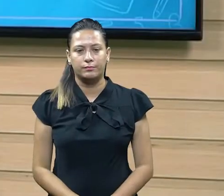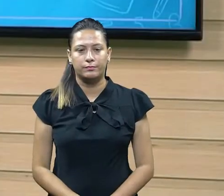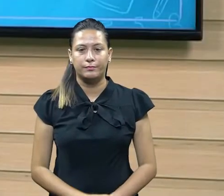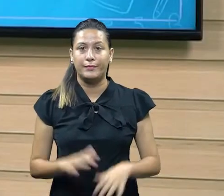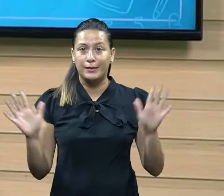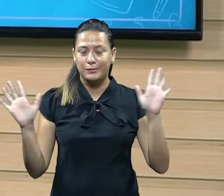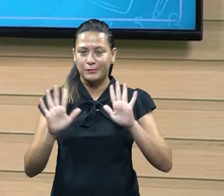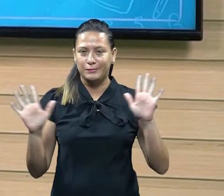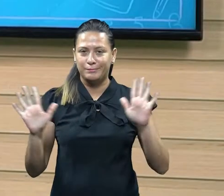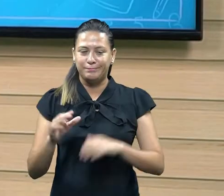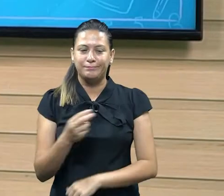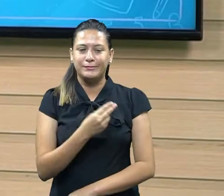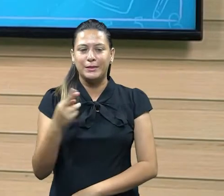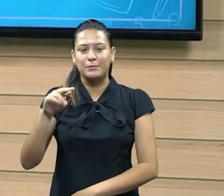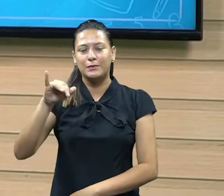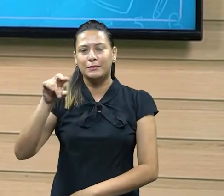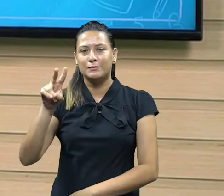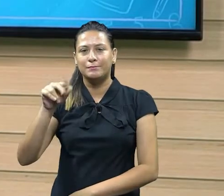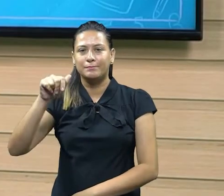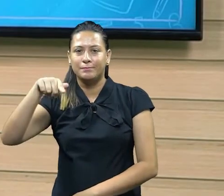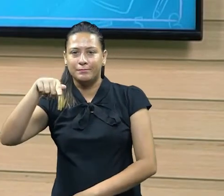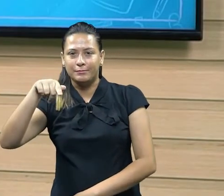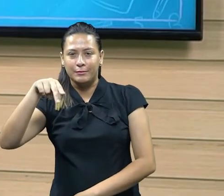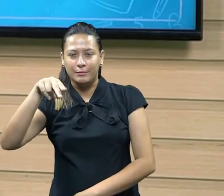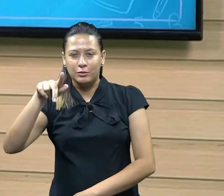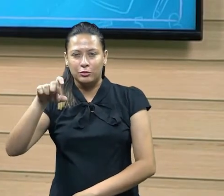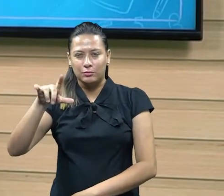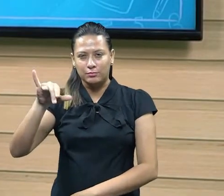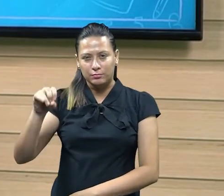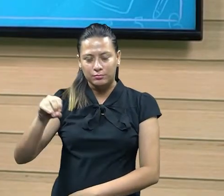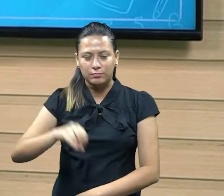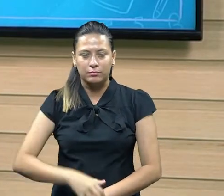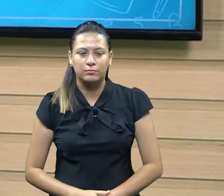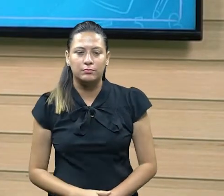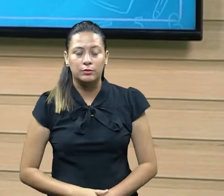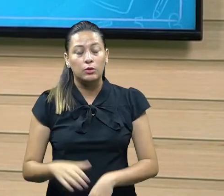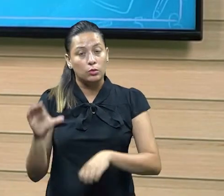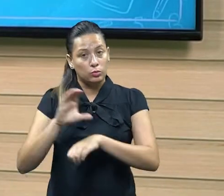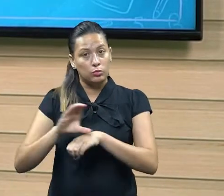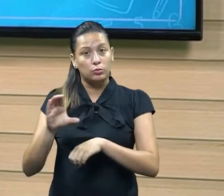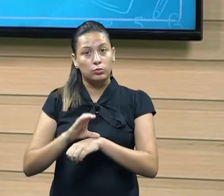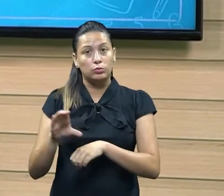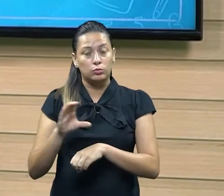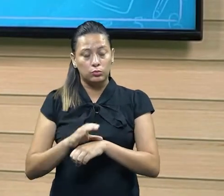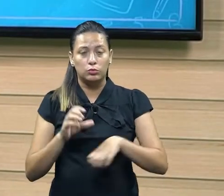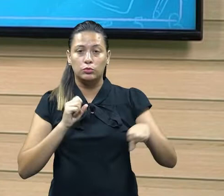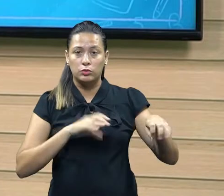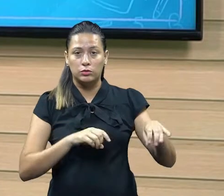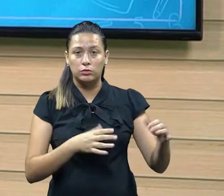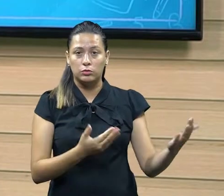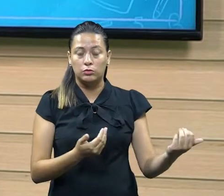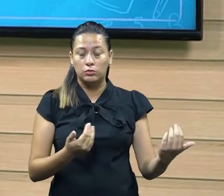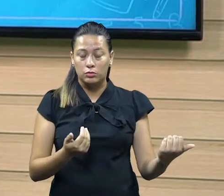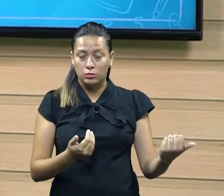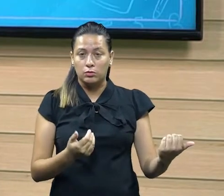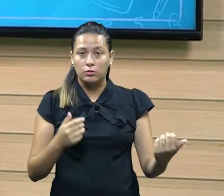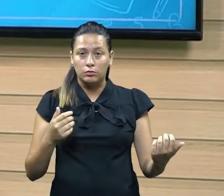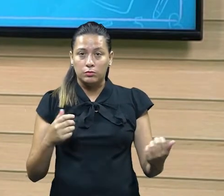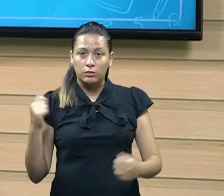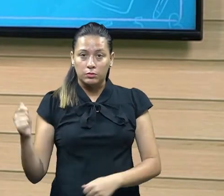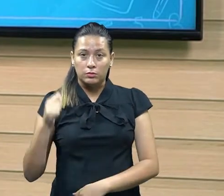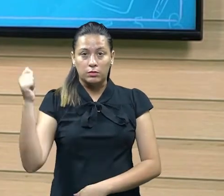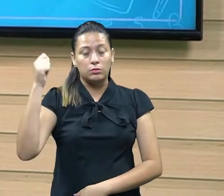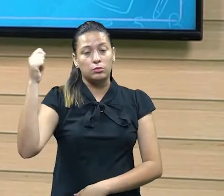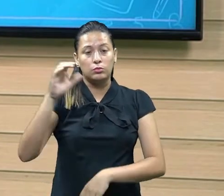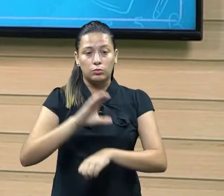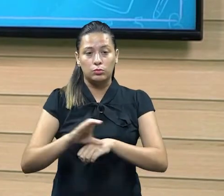Olá alunos, eu sou o professor Rivangélio. Tá? Nosso curso de EJA-EAD de técnico em eletrotécnica,